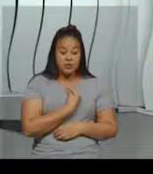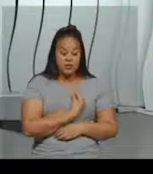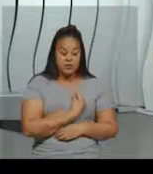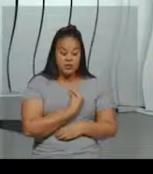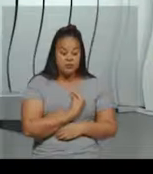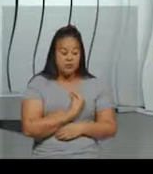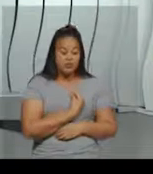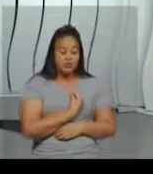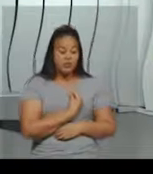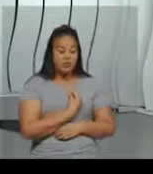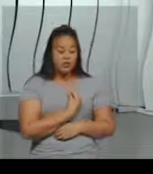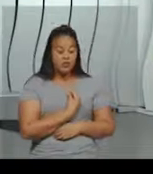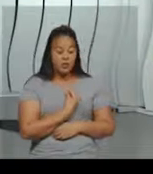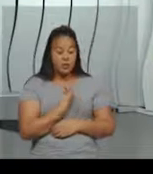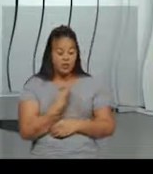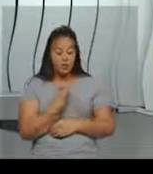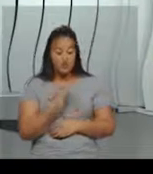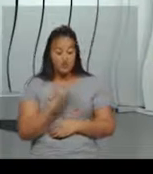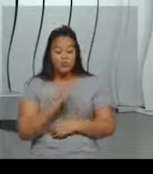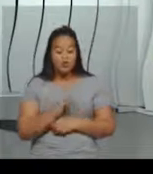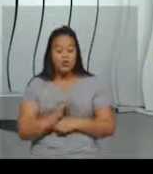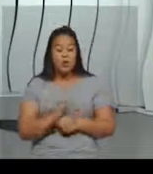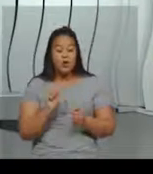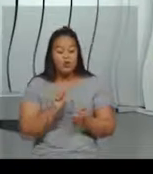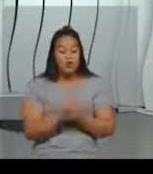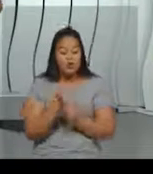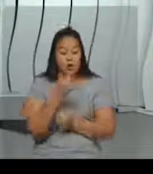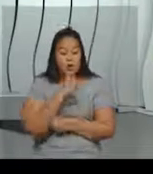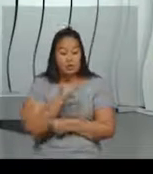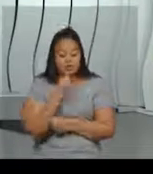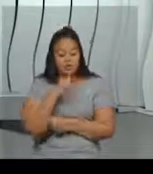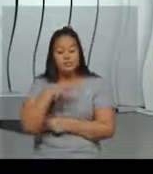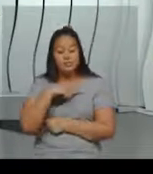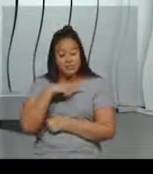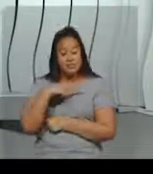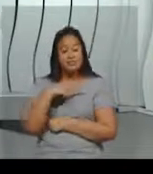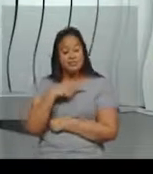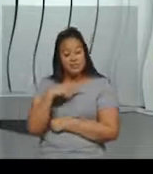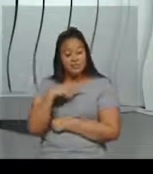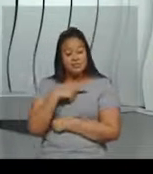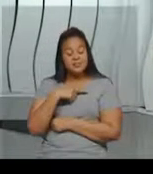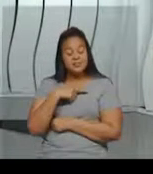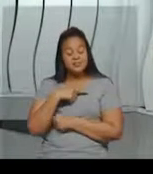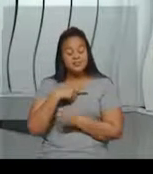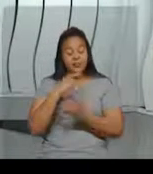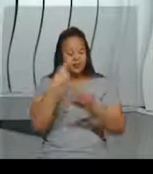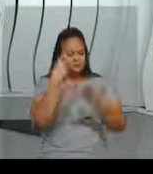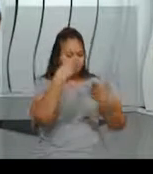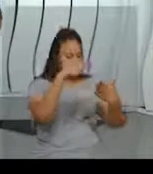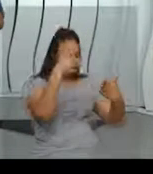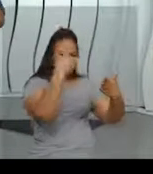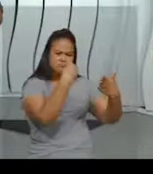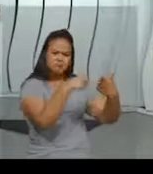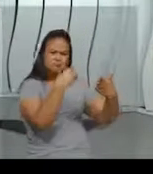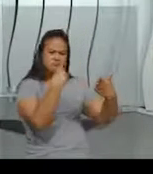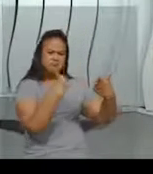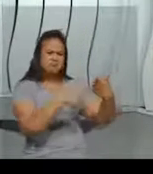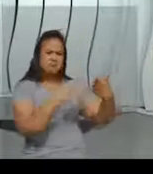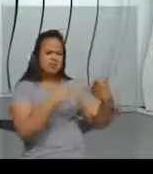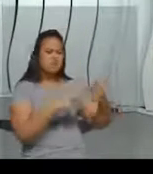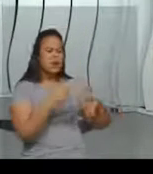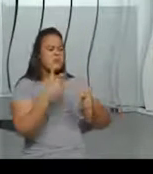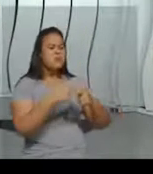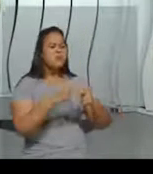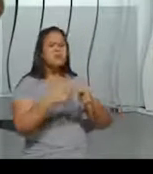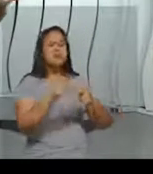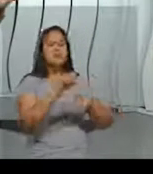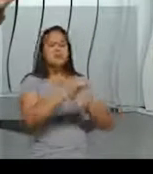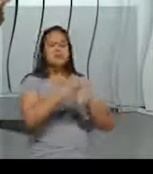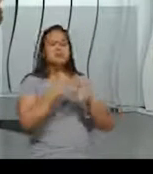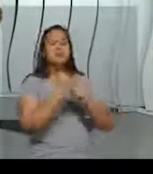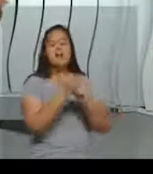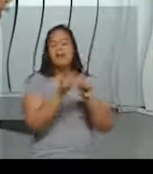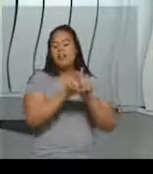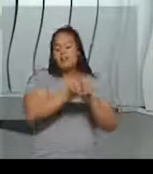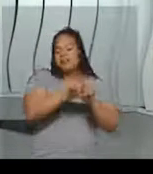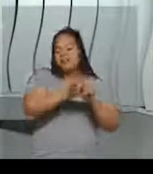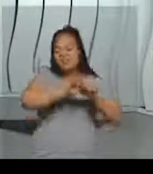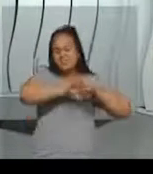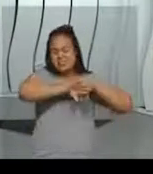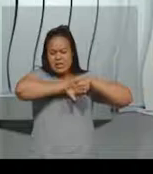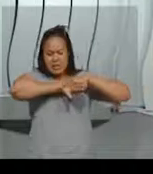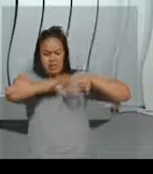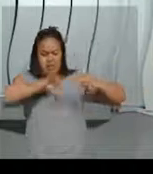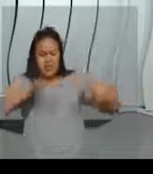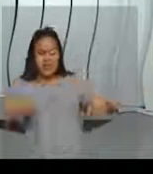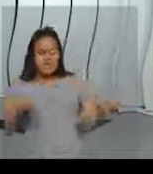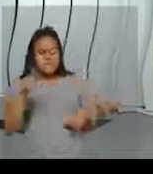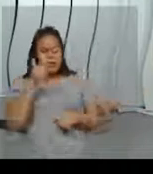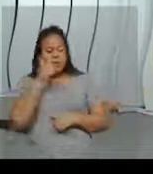um filho órfão. E aí nessa carta vai contando todos os problemas sociais que essa separação